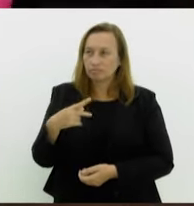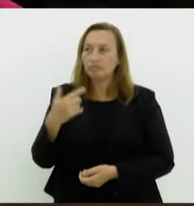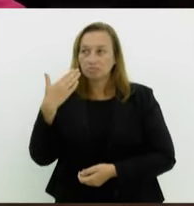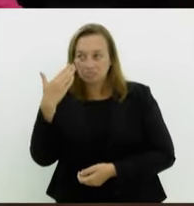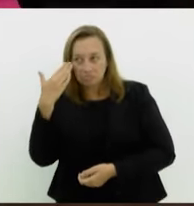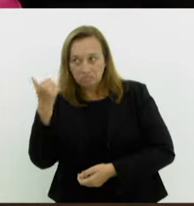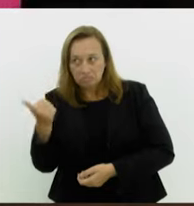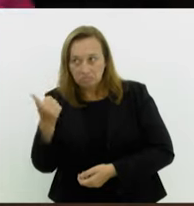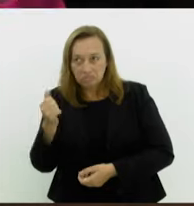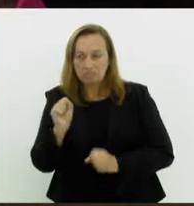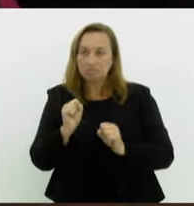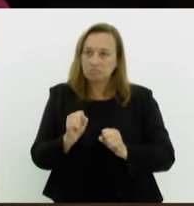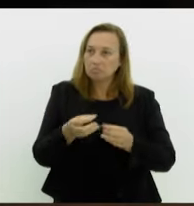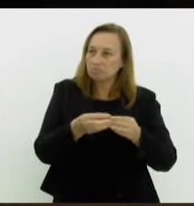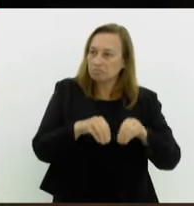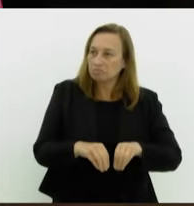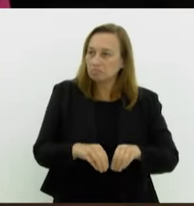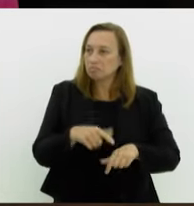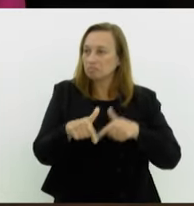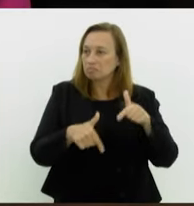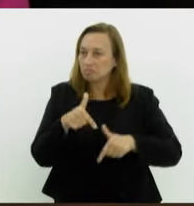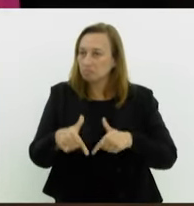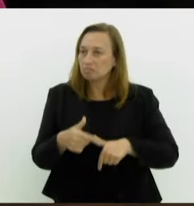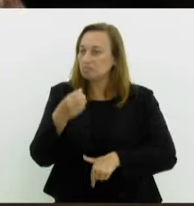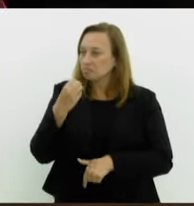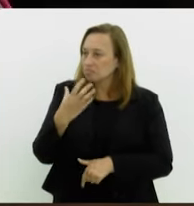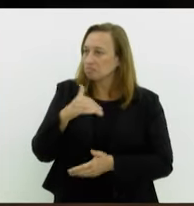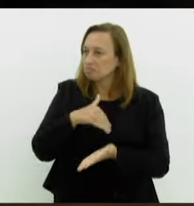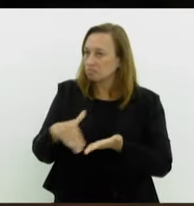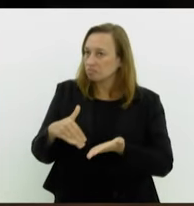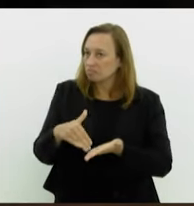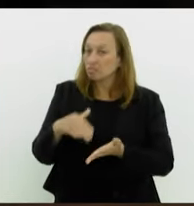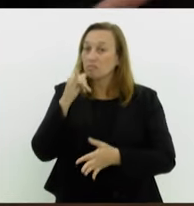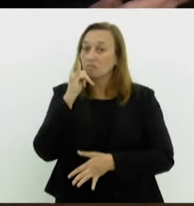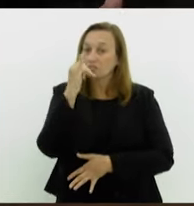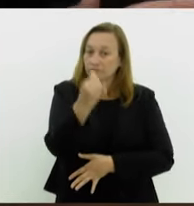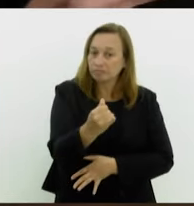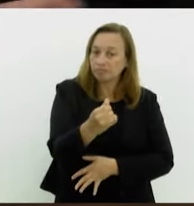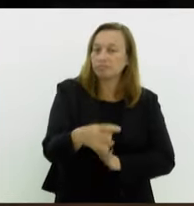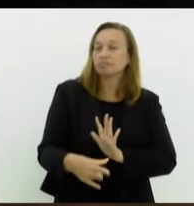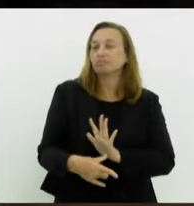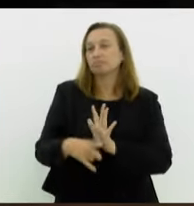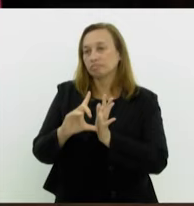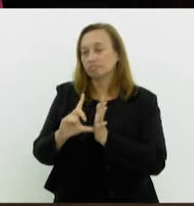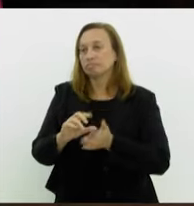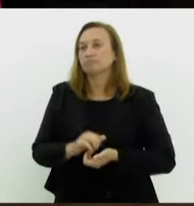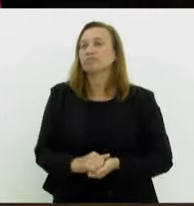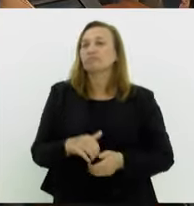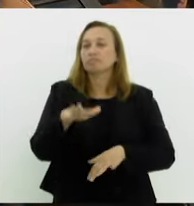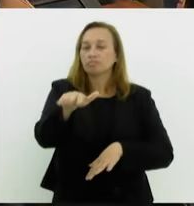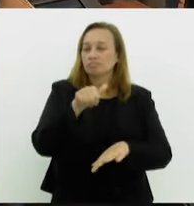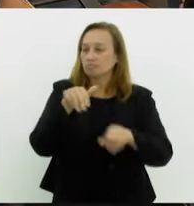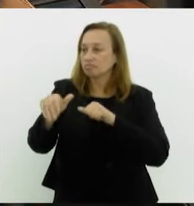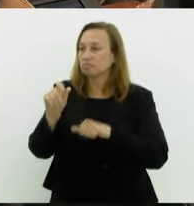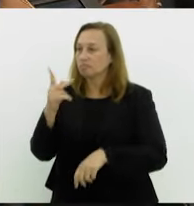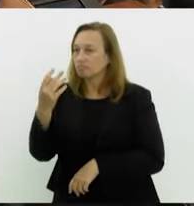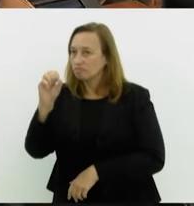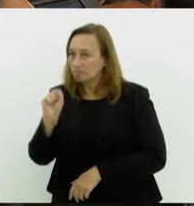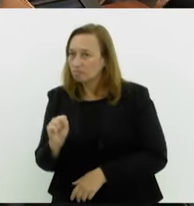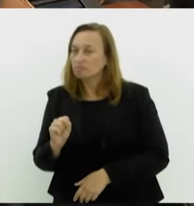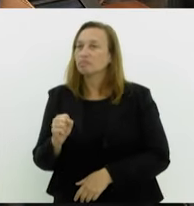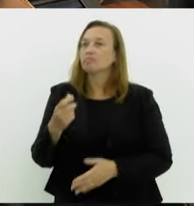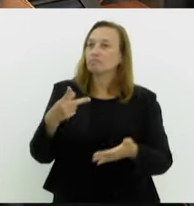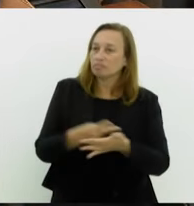coisa que pode prejudicar o trabalho bom andamento da secretaria que eu tenho acompanhado desde o início Soraia eu chamo a Elô fala Elô olha